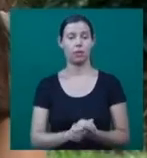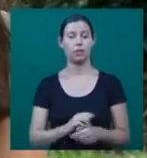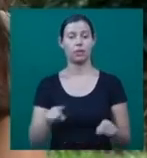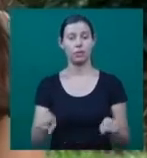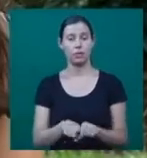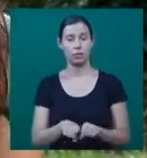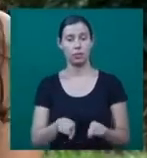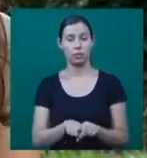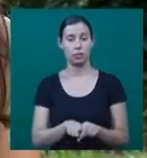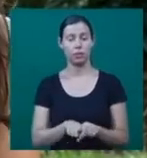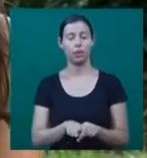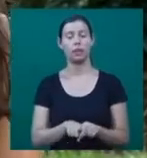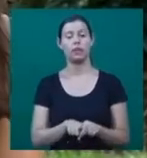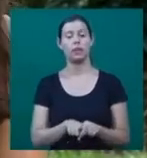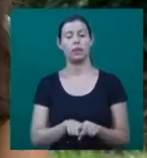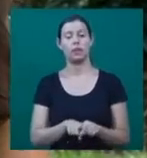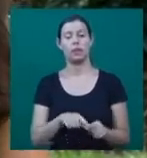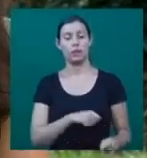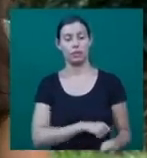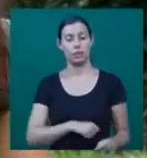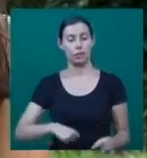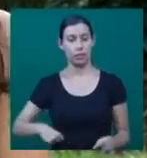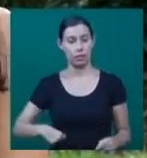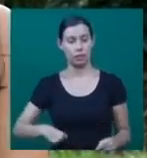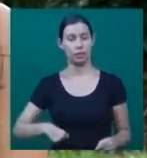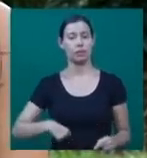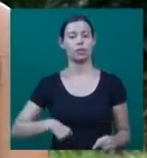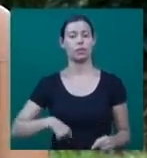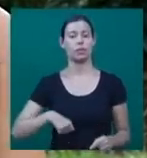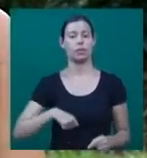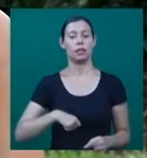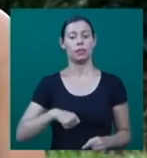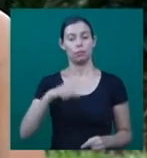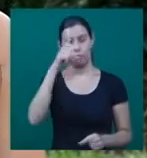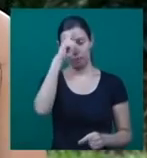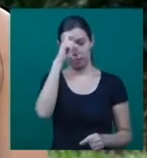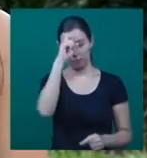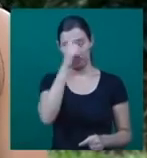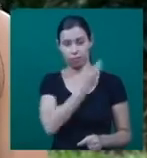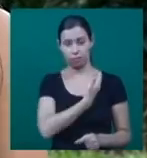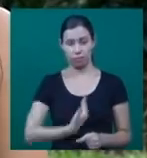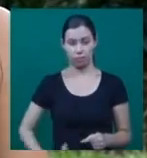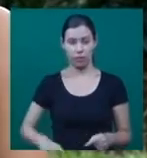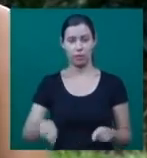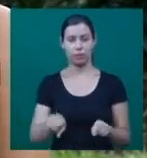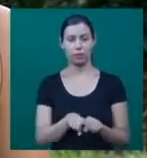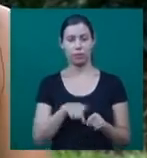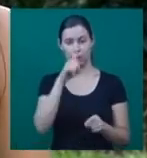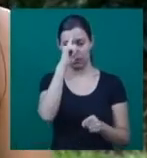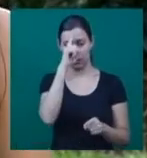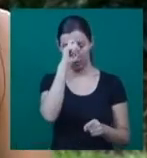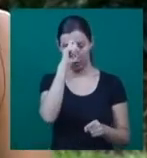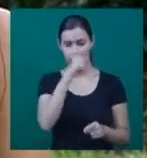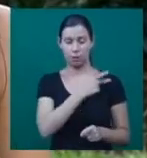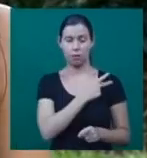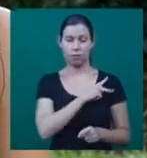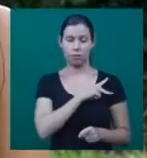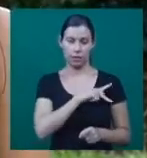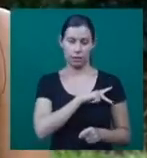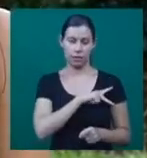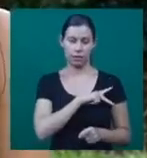estabilização das cesarianas no Brasil, tanto na rede pública quanto na rede privada. Em 2015, foram 3 milhões de partos,